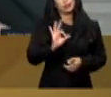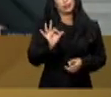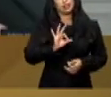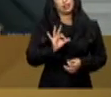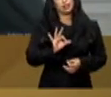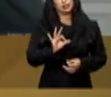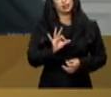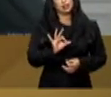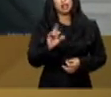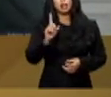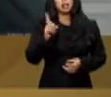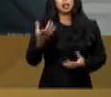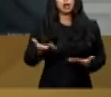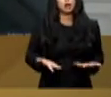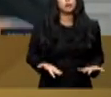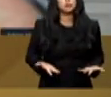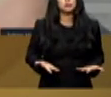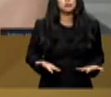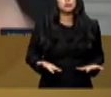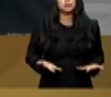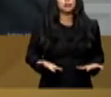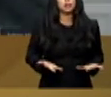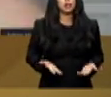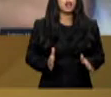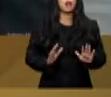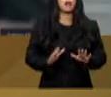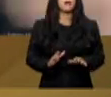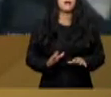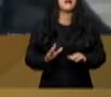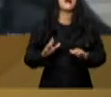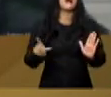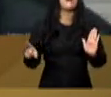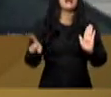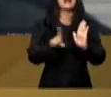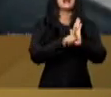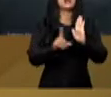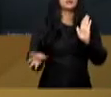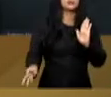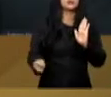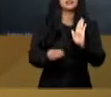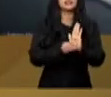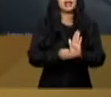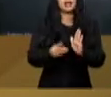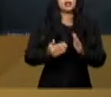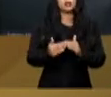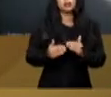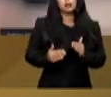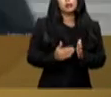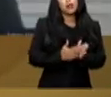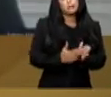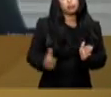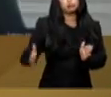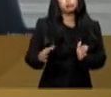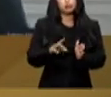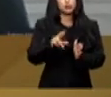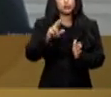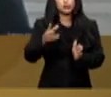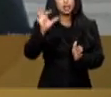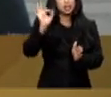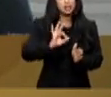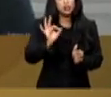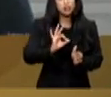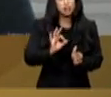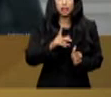criou, ou seja, não criou a possibilidade de uma lei complementar vir a estipular o diferencial de alíquota,